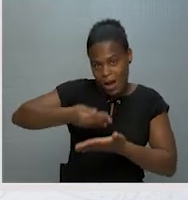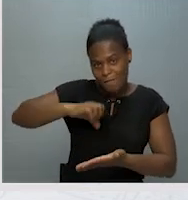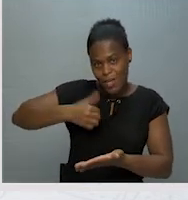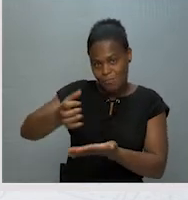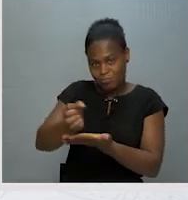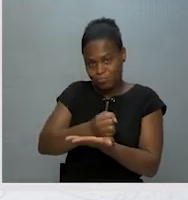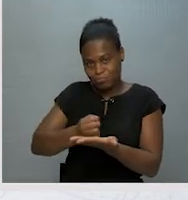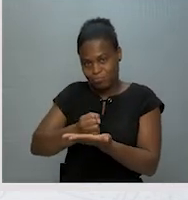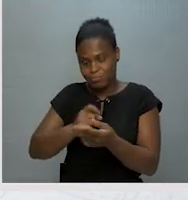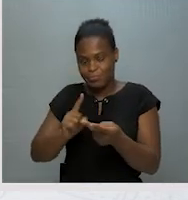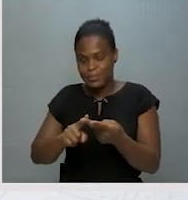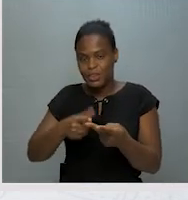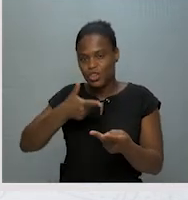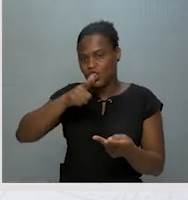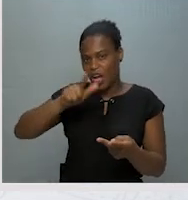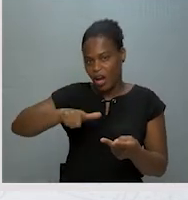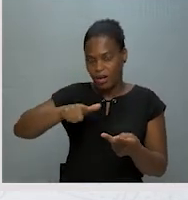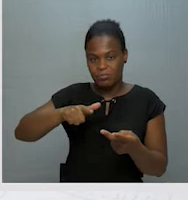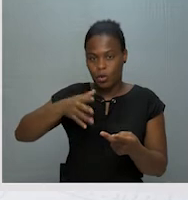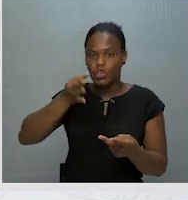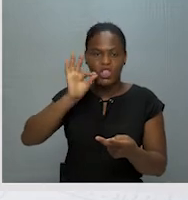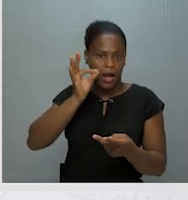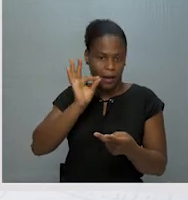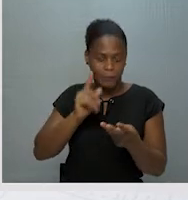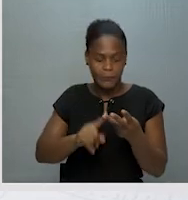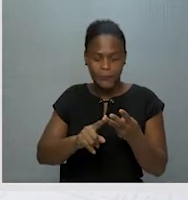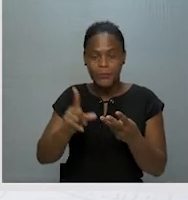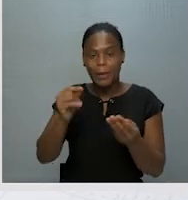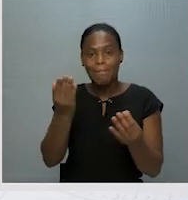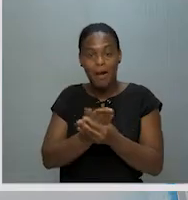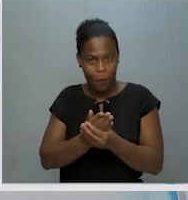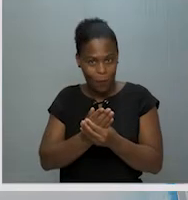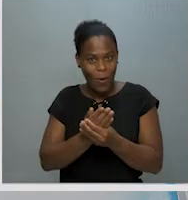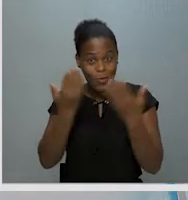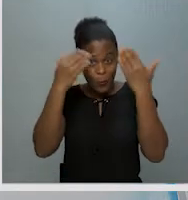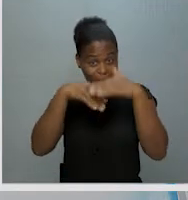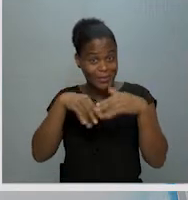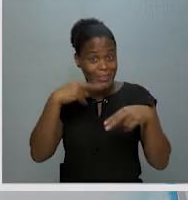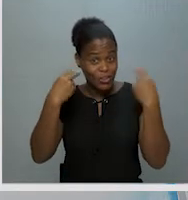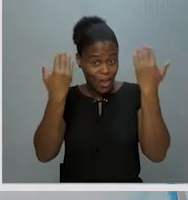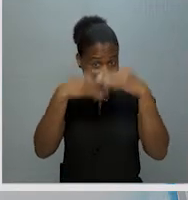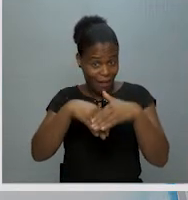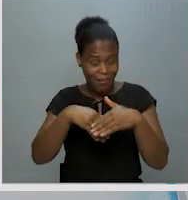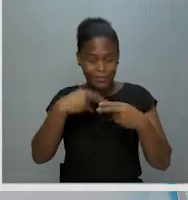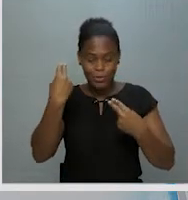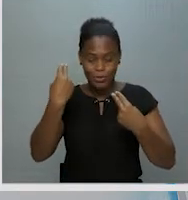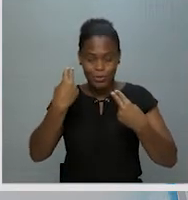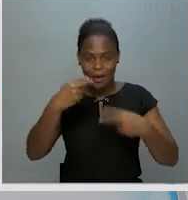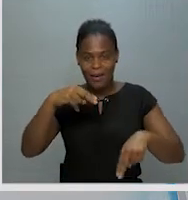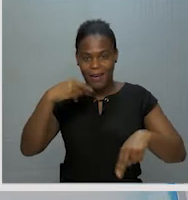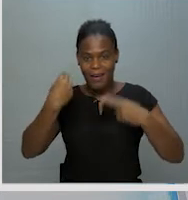de legumes, chá e pão. Não se esqueçam. À noite, ou